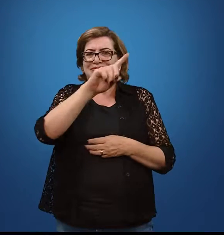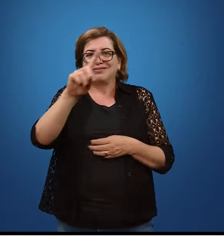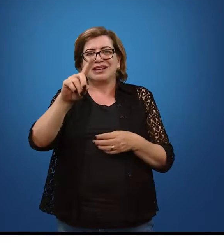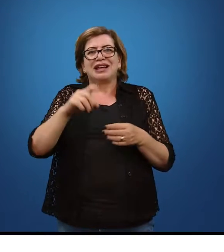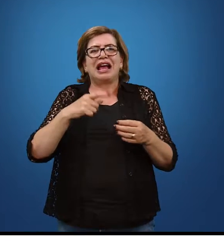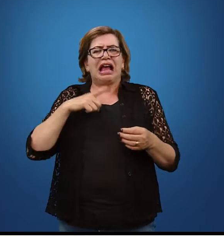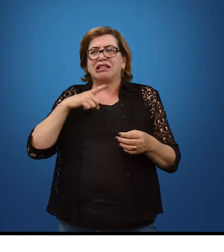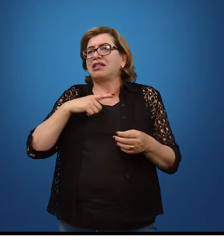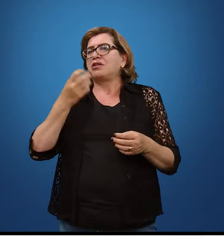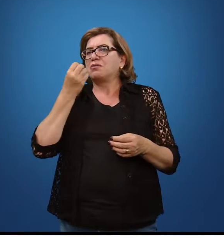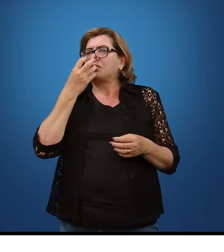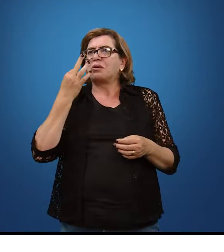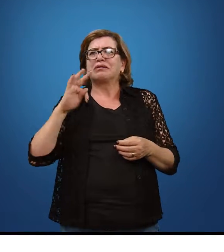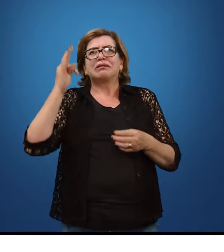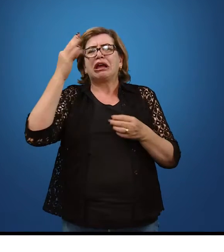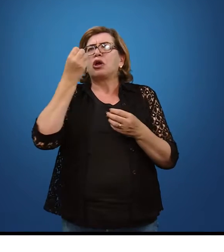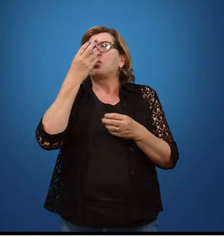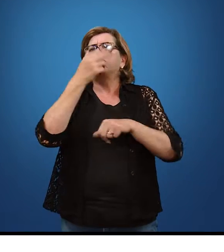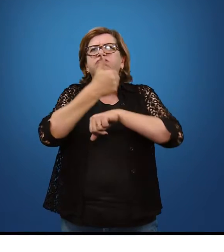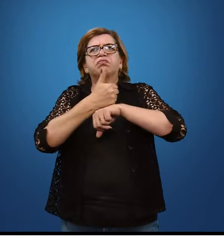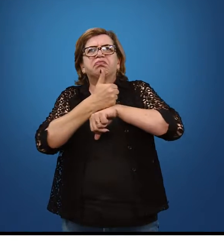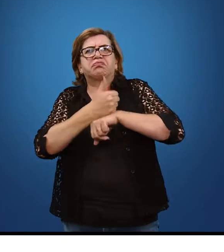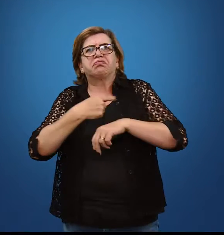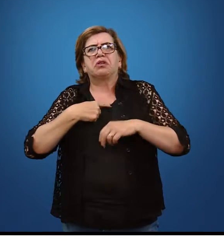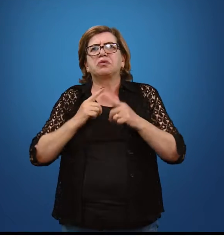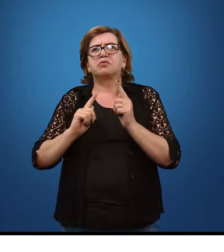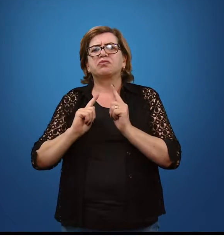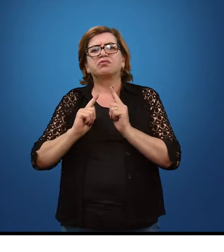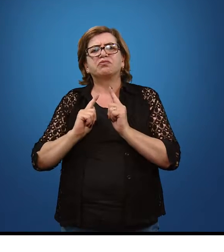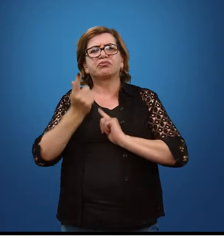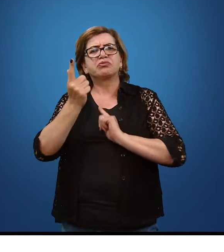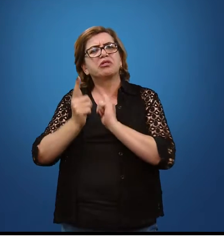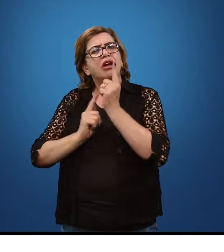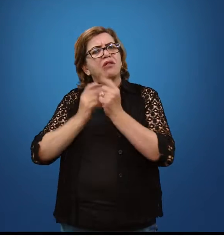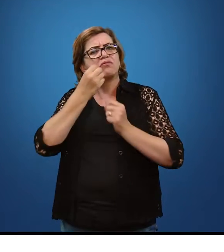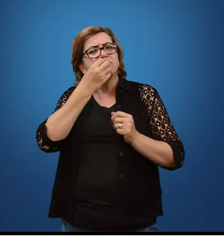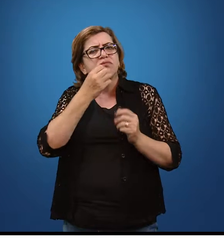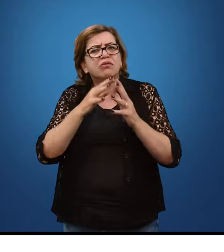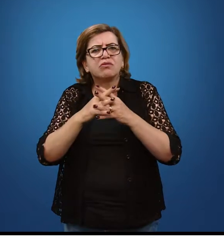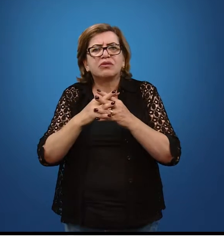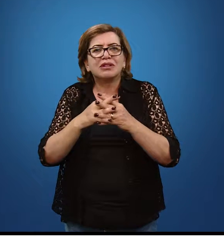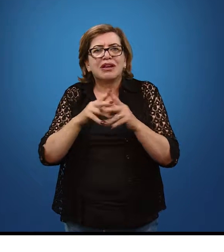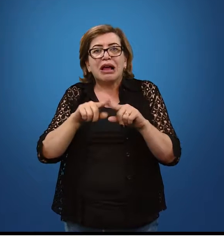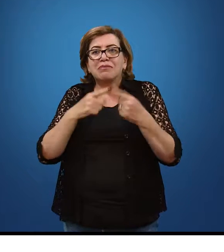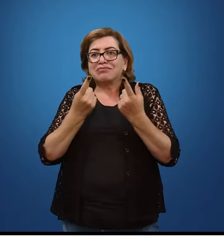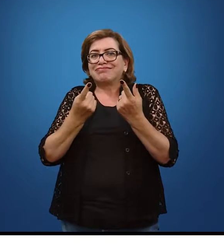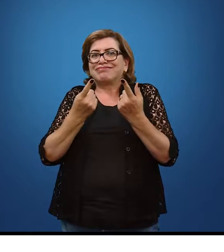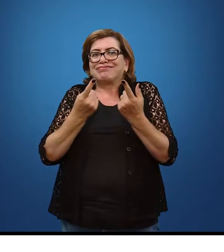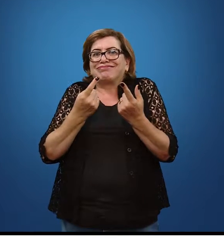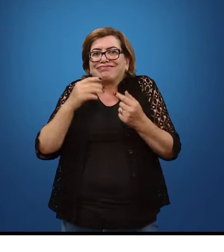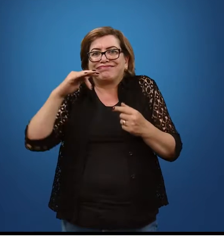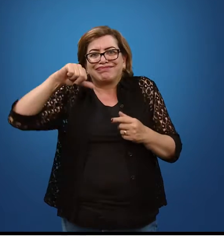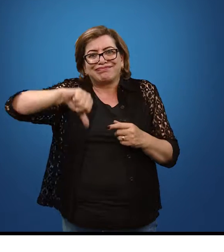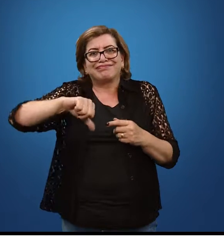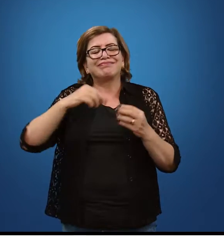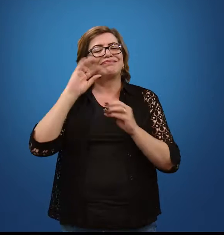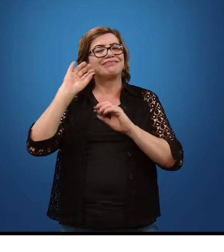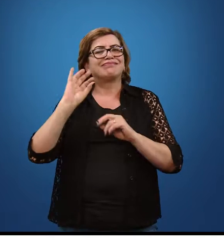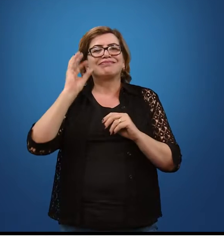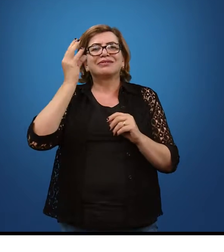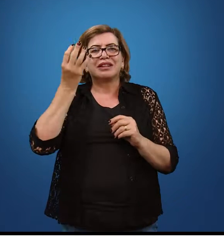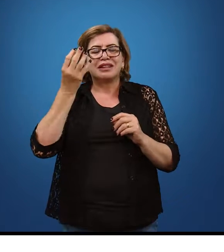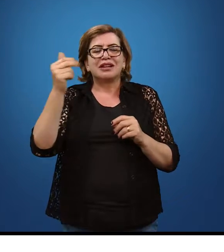uma boa técnica ou eu gerenciar muito bem os conflitos se isso não nos dá resultados. A melhor forma